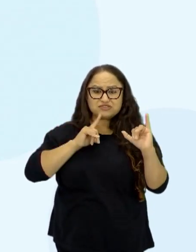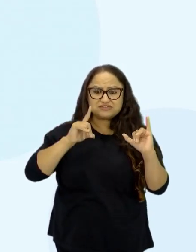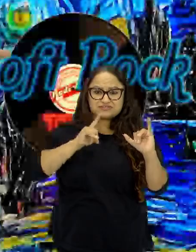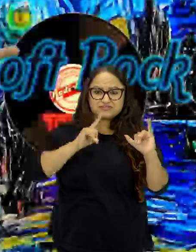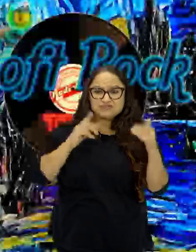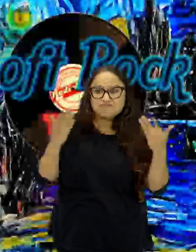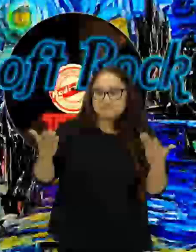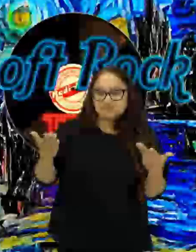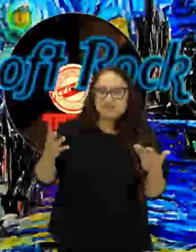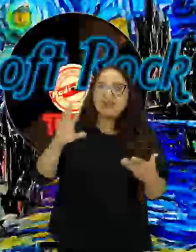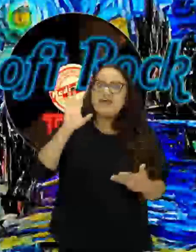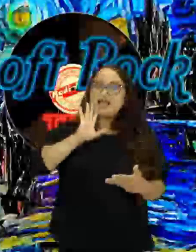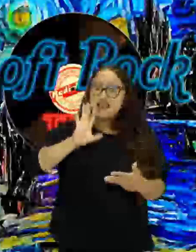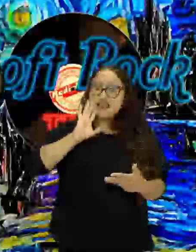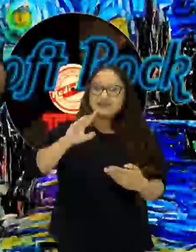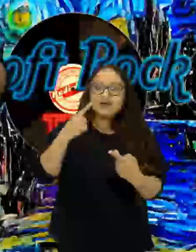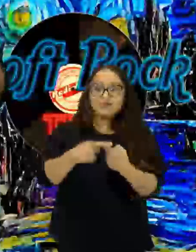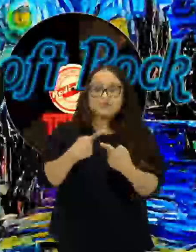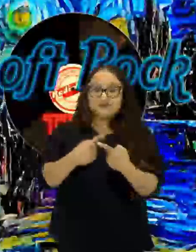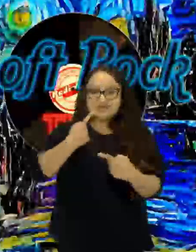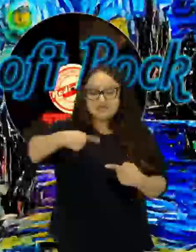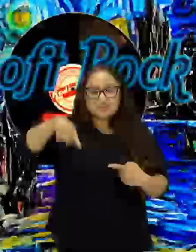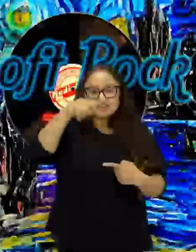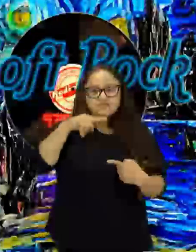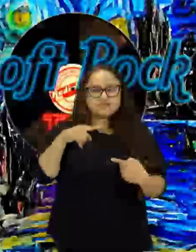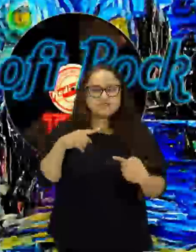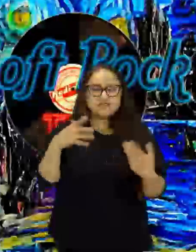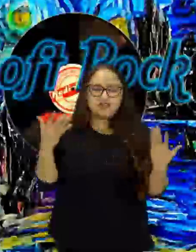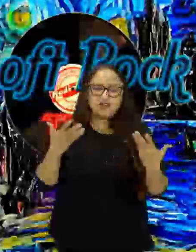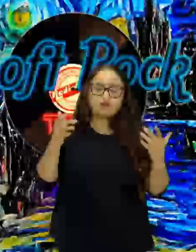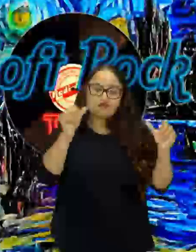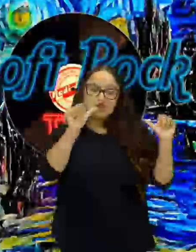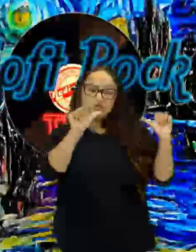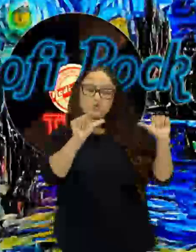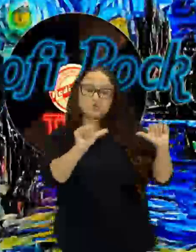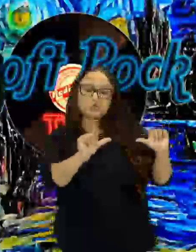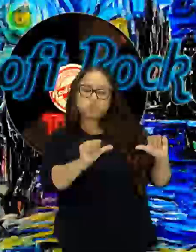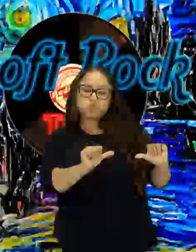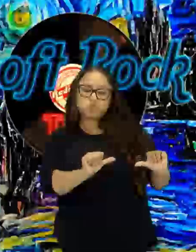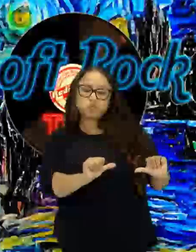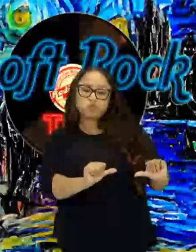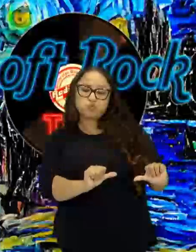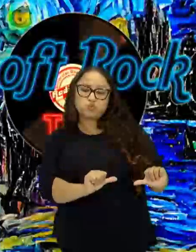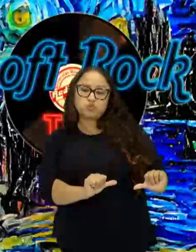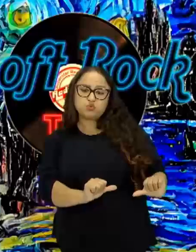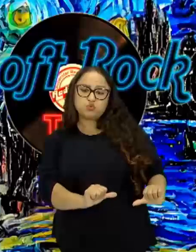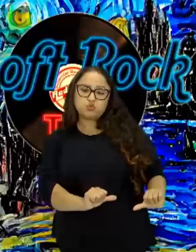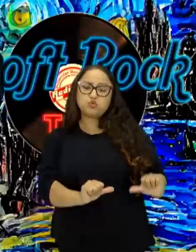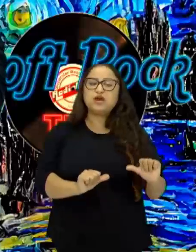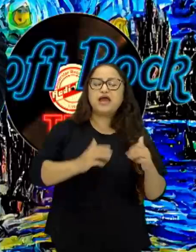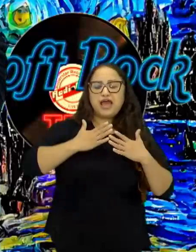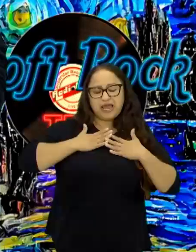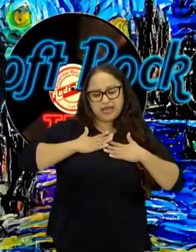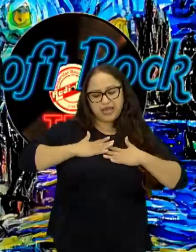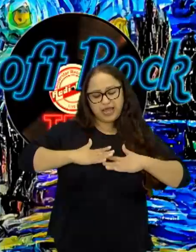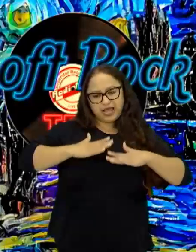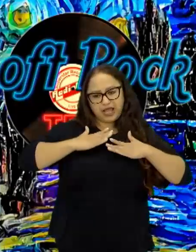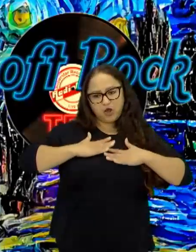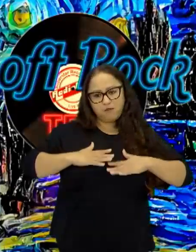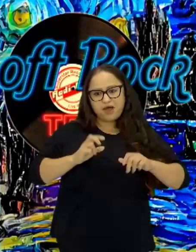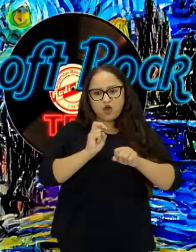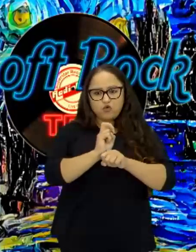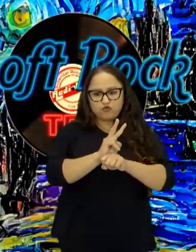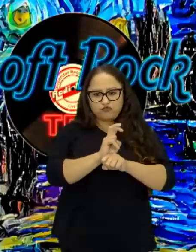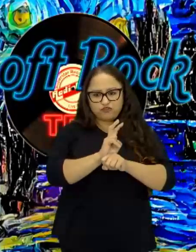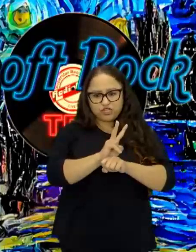isso agora, porque a gente está vivendo um momento agora de queda, né? As coisas estão começando a se acalmar, né? Ainda não